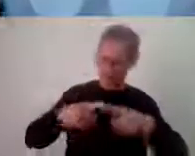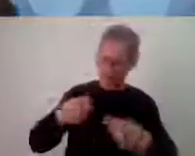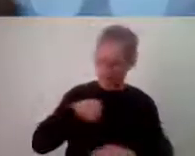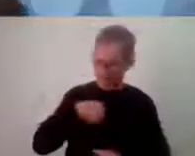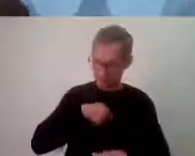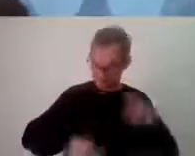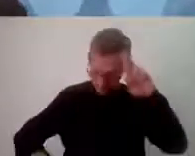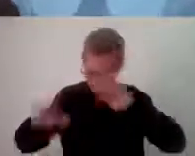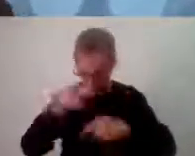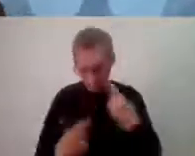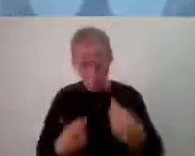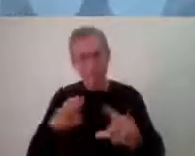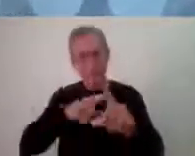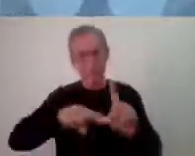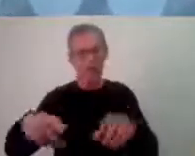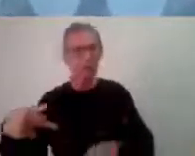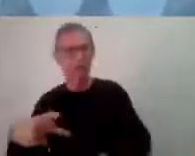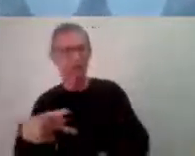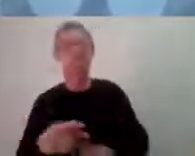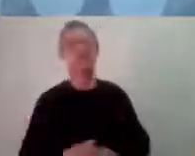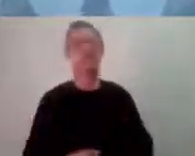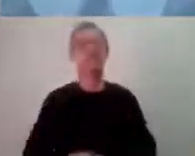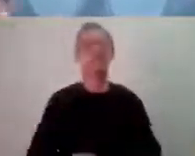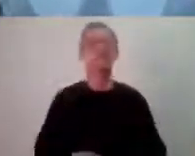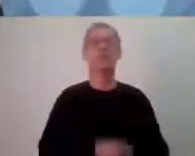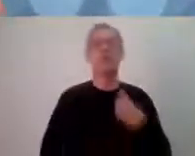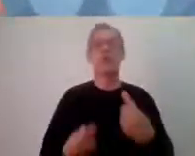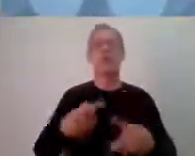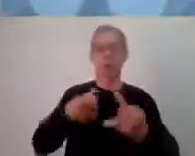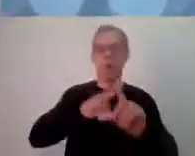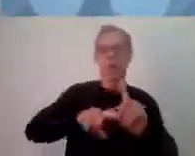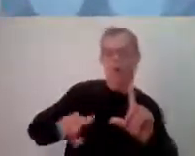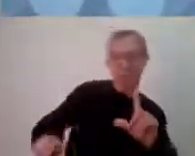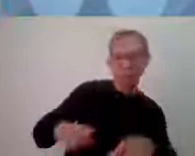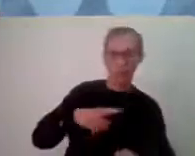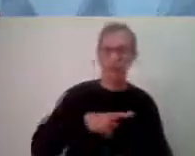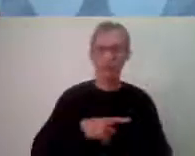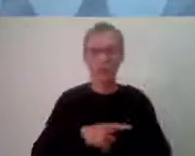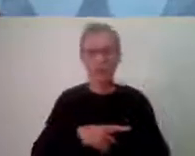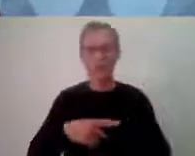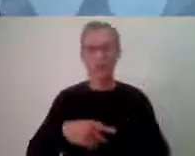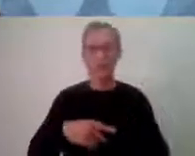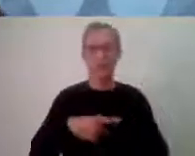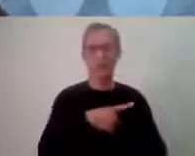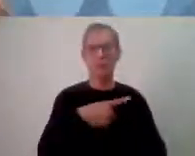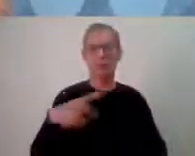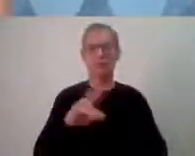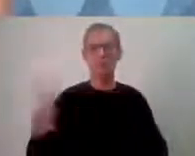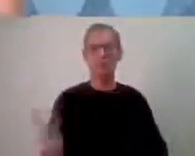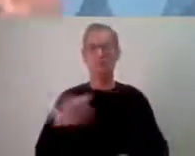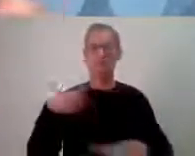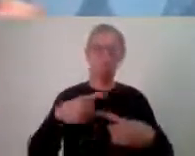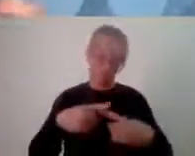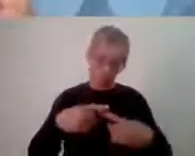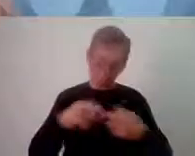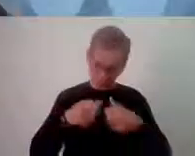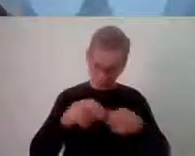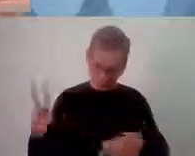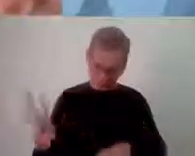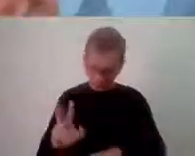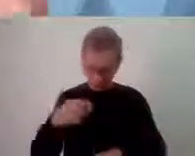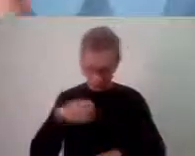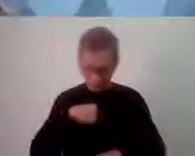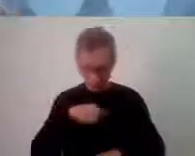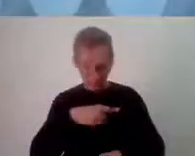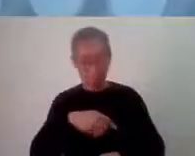tenho que verificar qual que é a curva maior, ou seja, qual curva assume maiores valores. Porque a partir dela eu faço